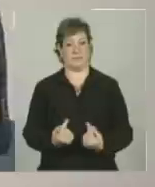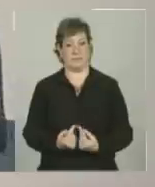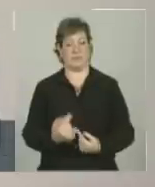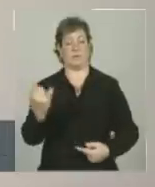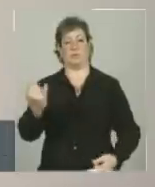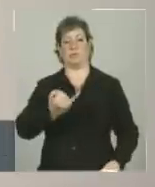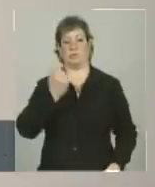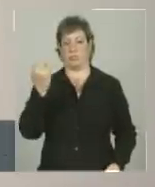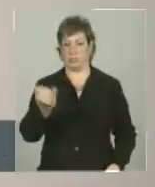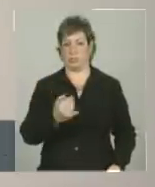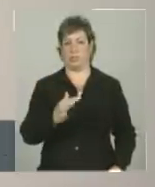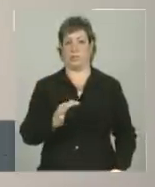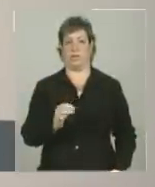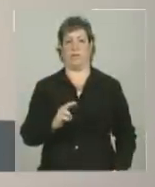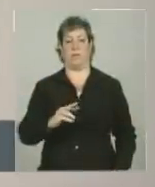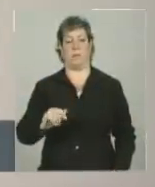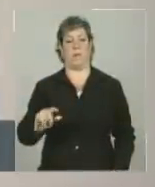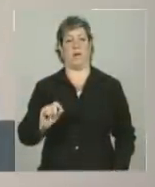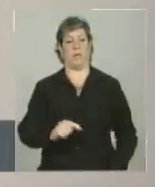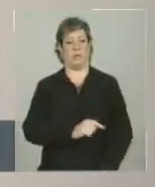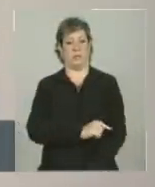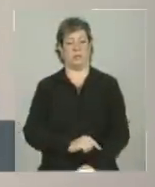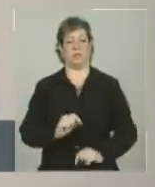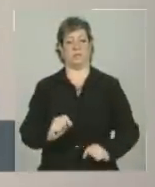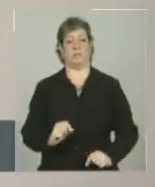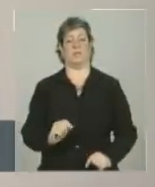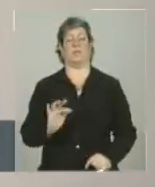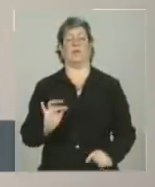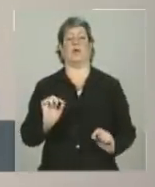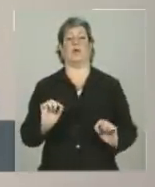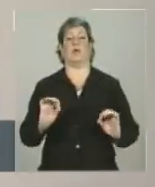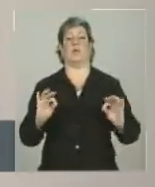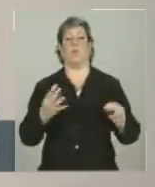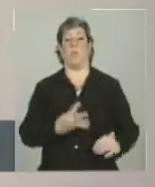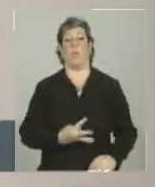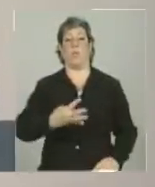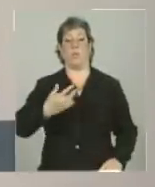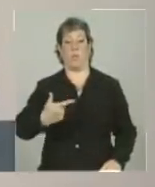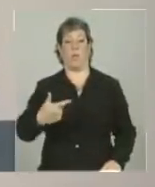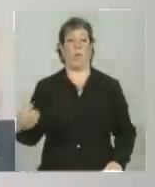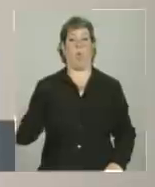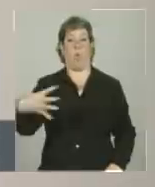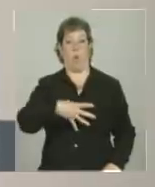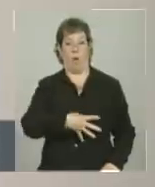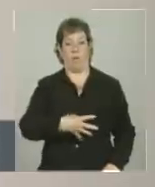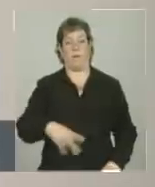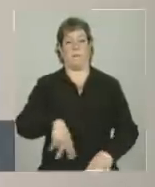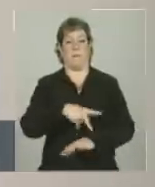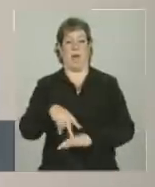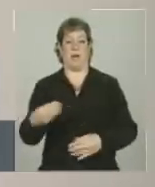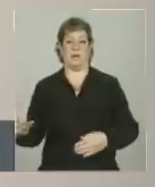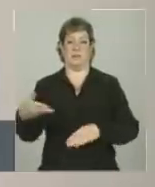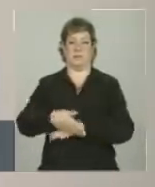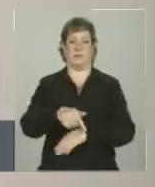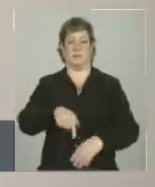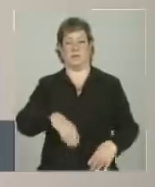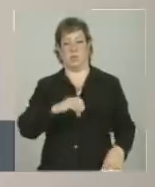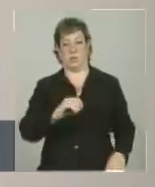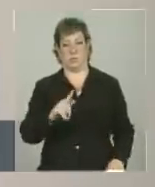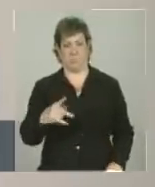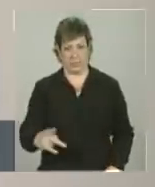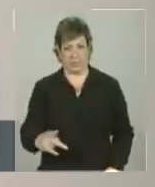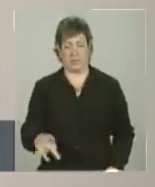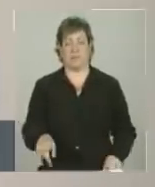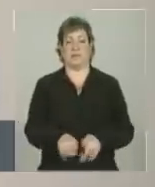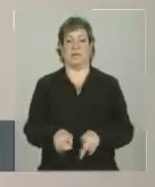adesão formal de 42 novos países à OGP e proporcionará